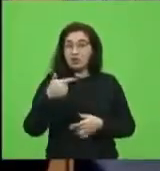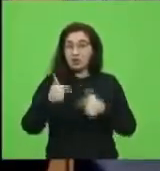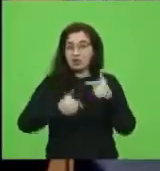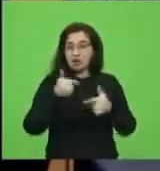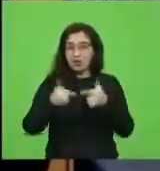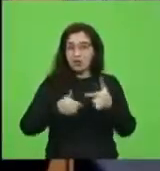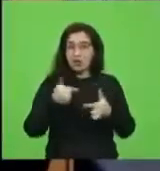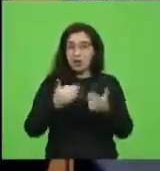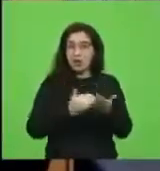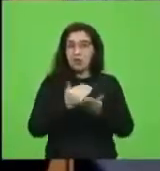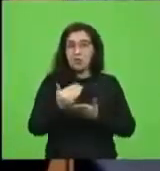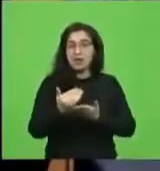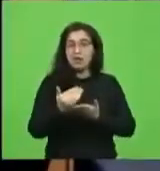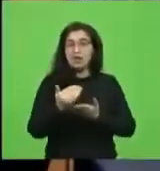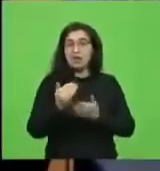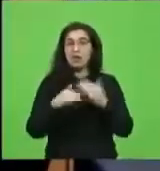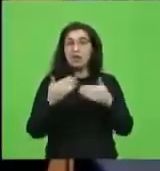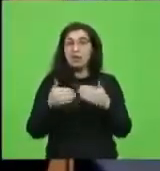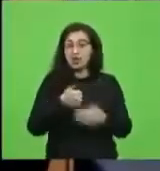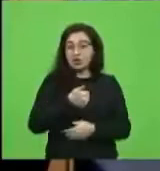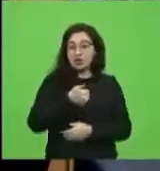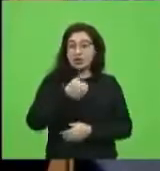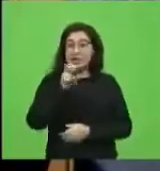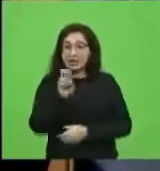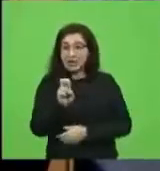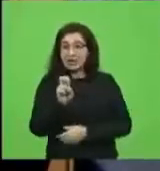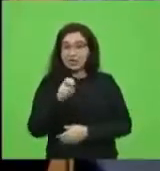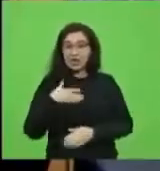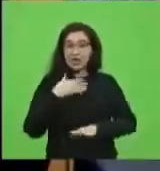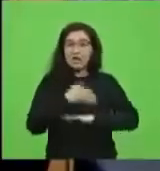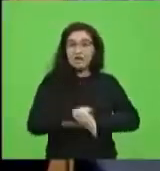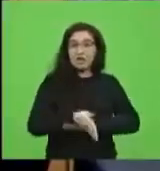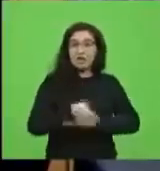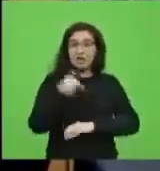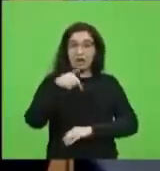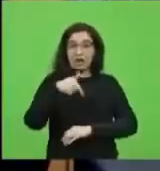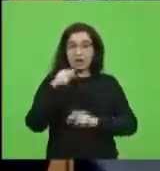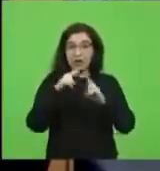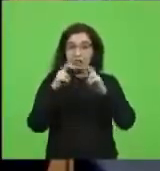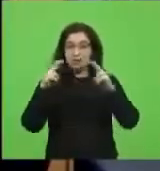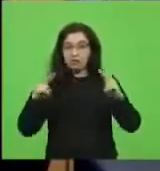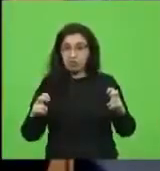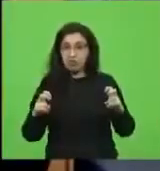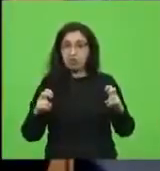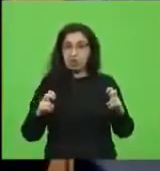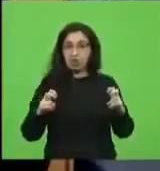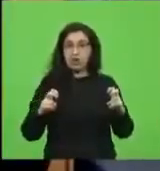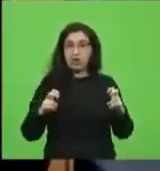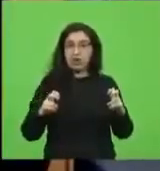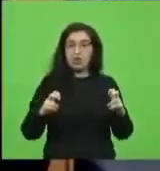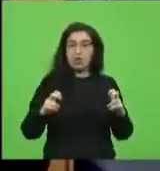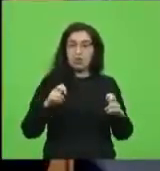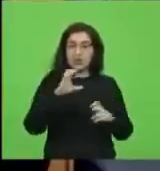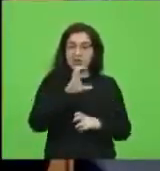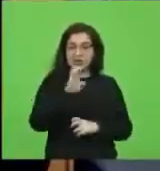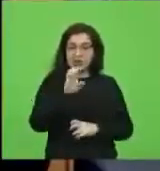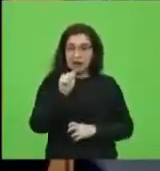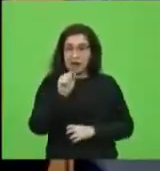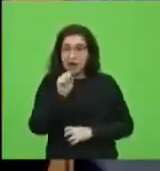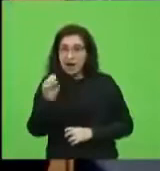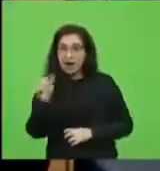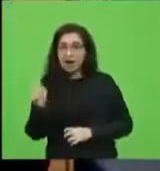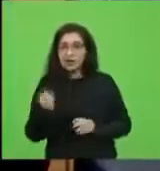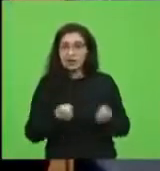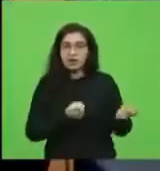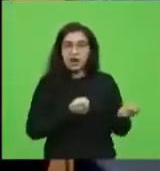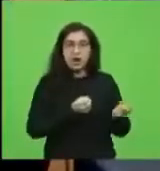de idade, eu vinha 3 vezes por semana para Florianópolis, sair de Balneário Camboriú às 2h30 da manhã para vir no Ceasa aqui comprar, fazer compra,